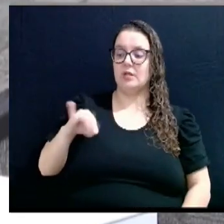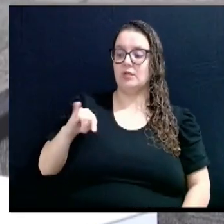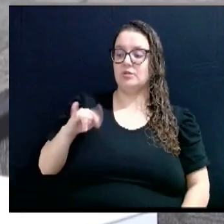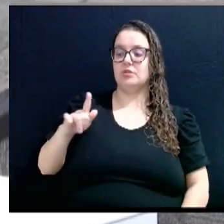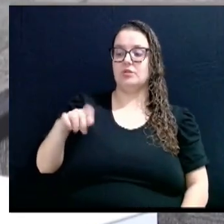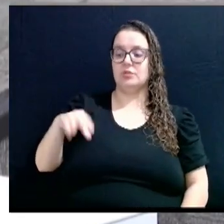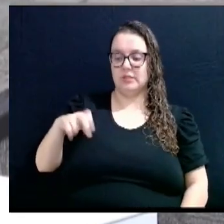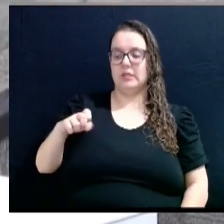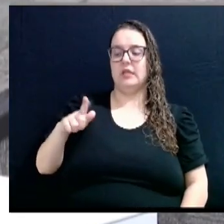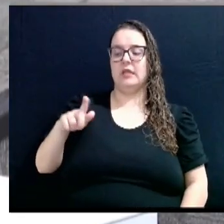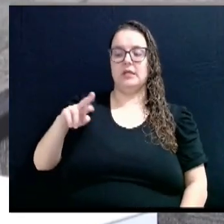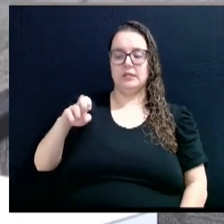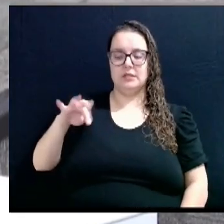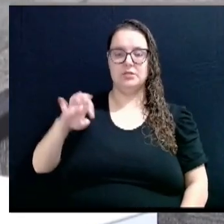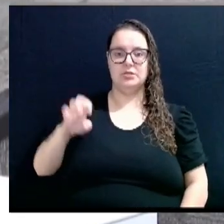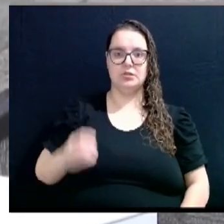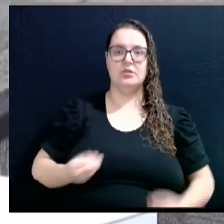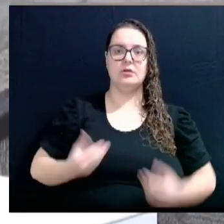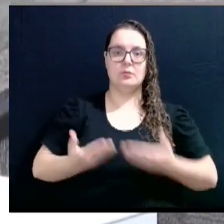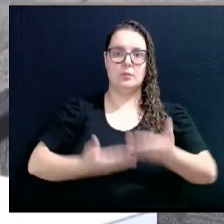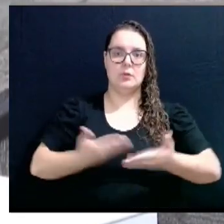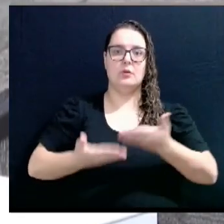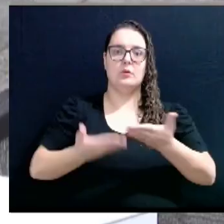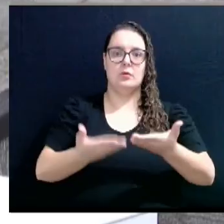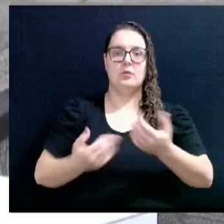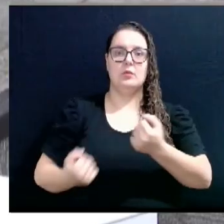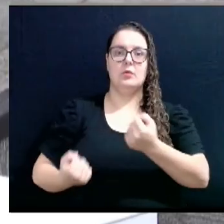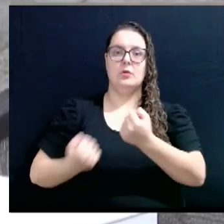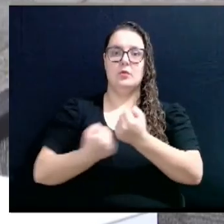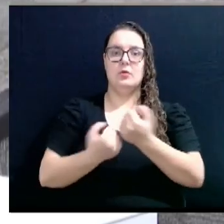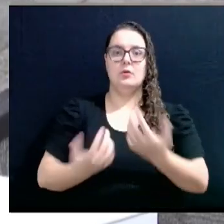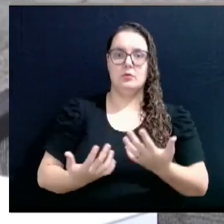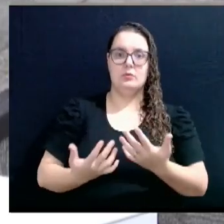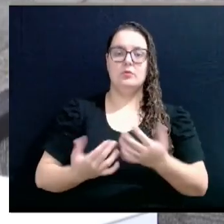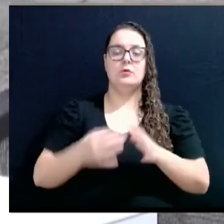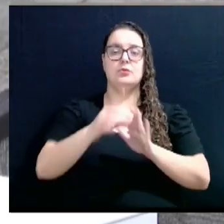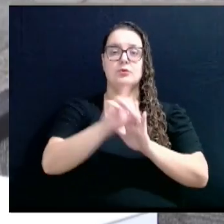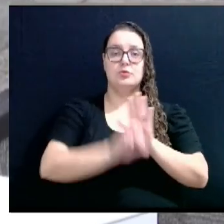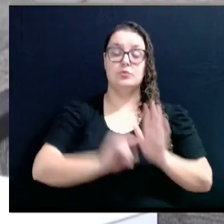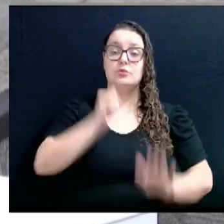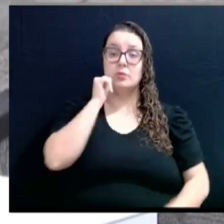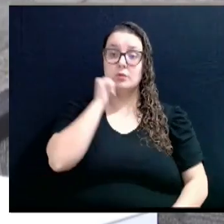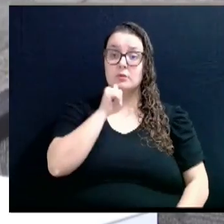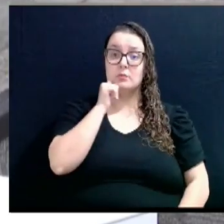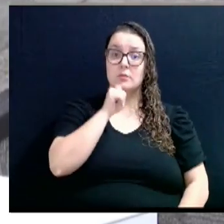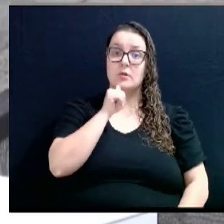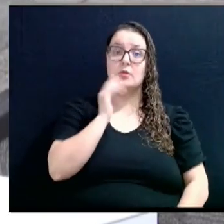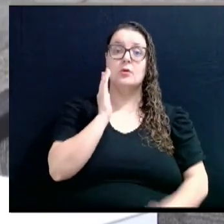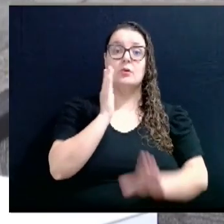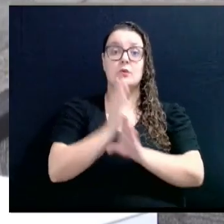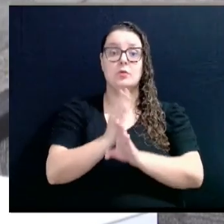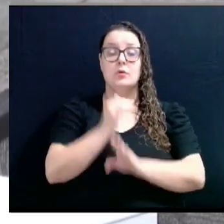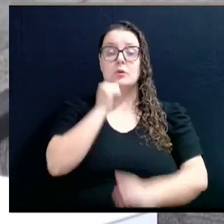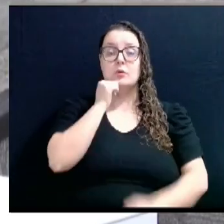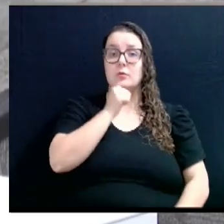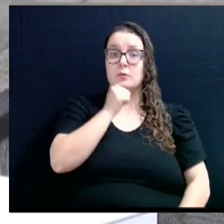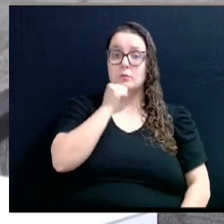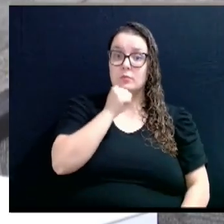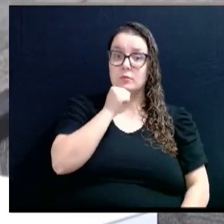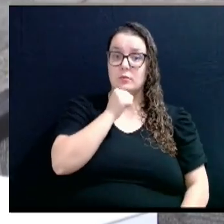consegue oferecer os serviços, apoios e os direitos das mulheres, encontrar mulheres que têm situação